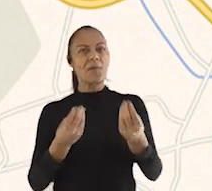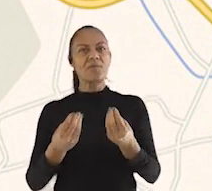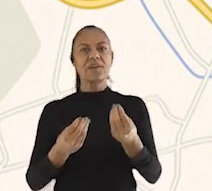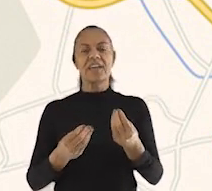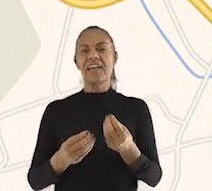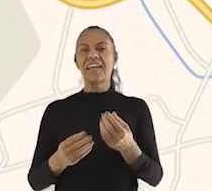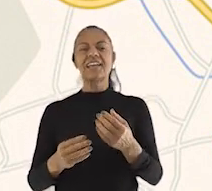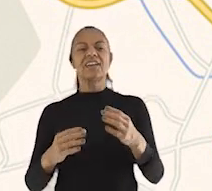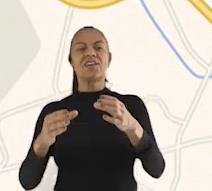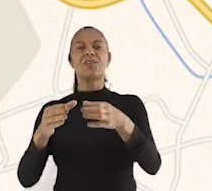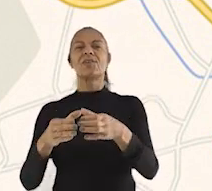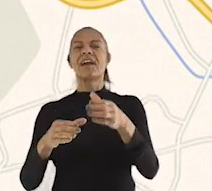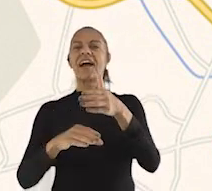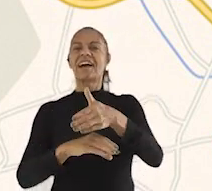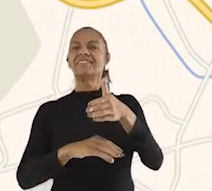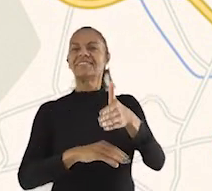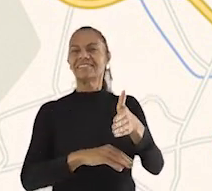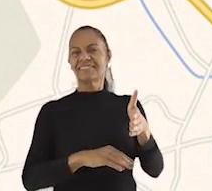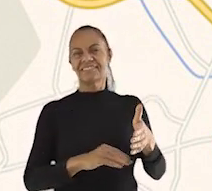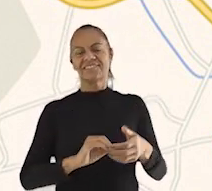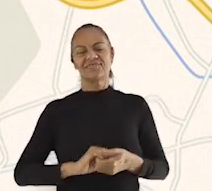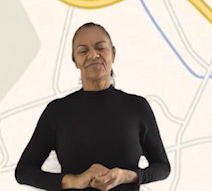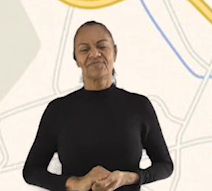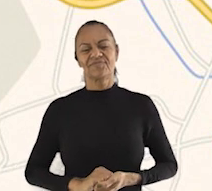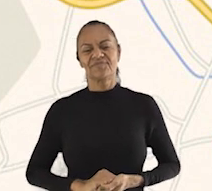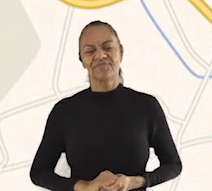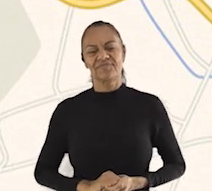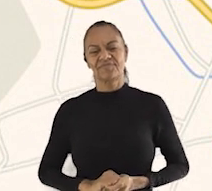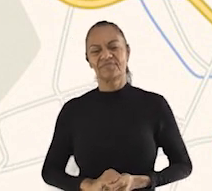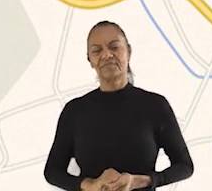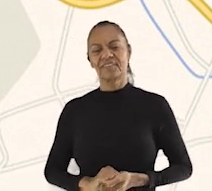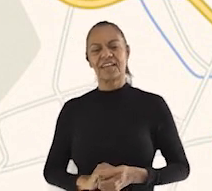e como ele faz para se localizar. Muito interessante, não é?